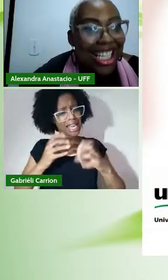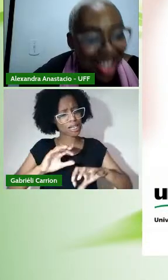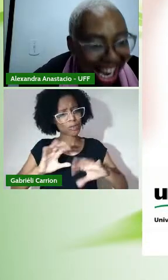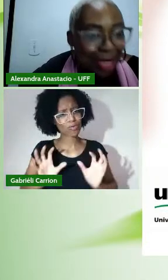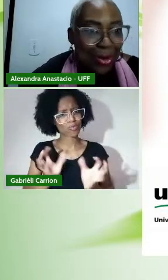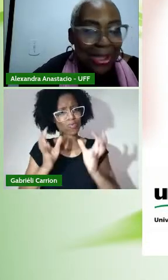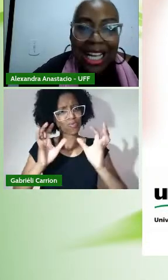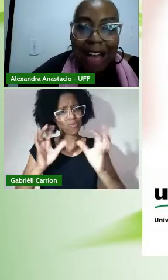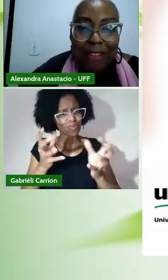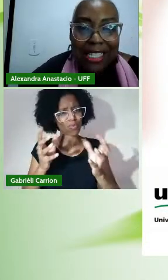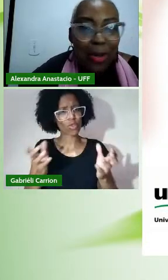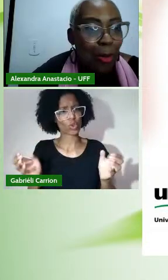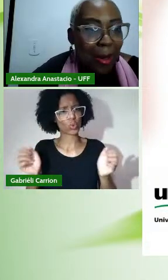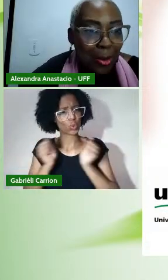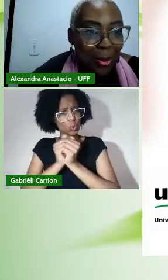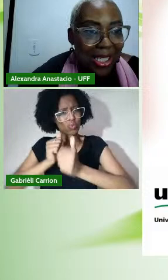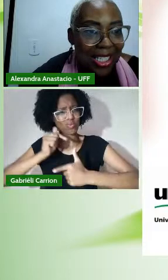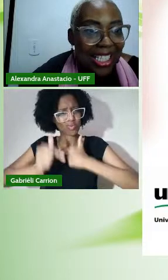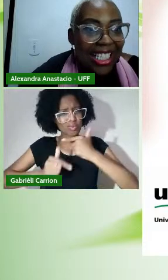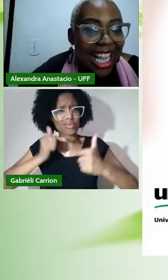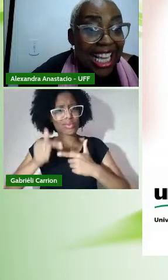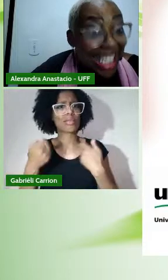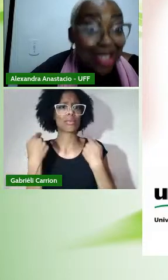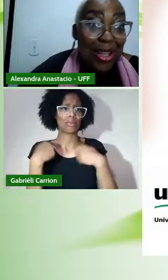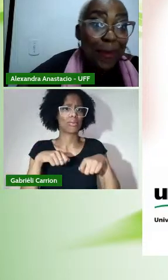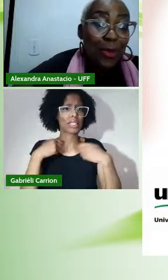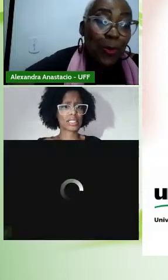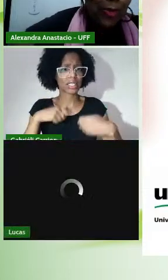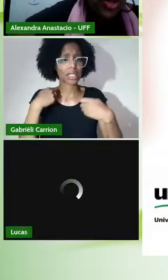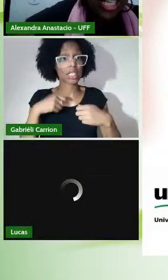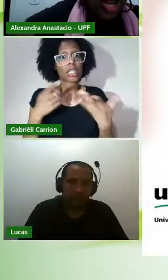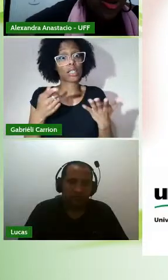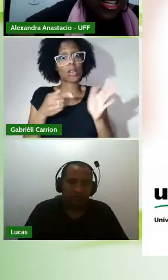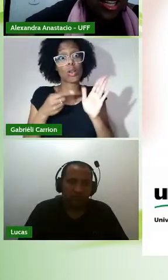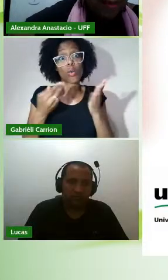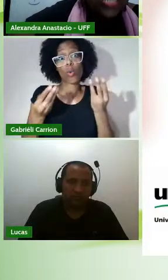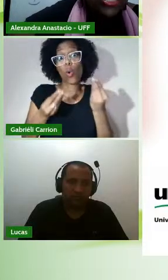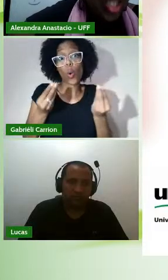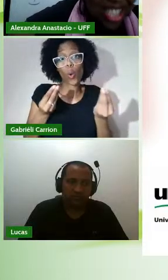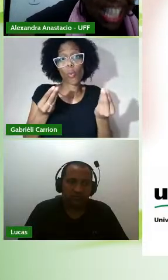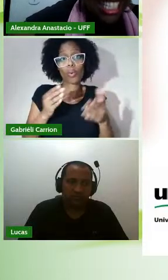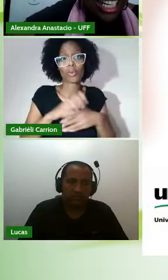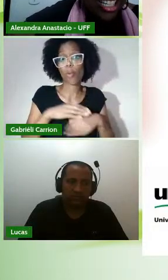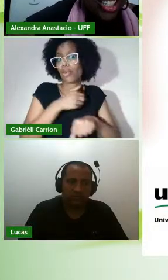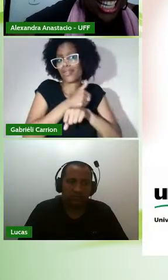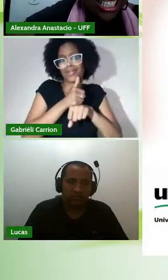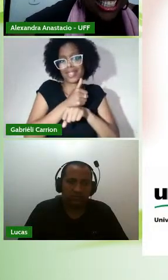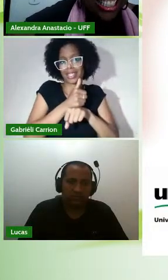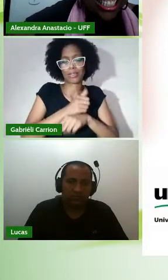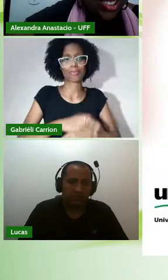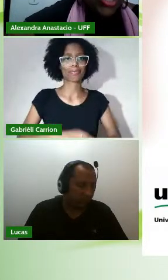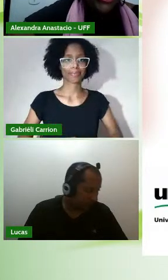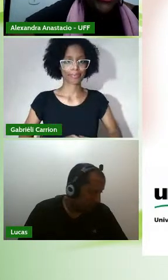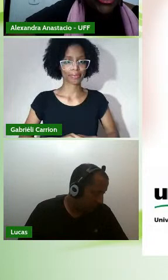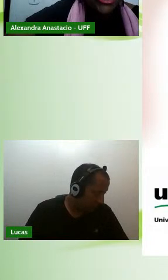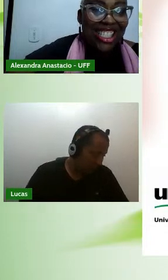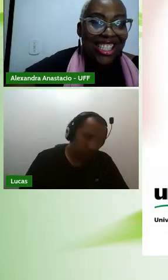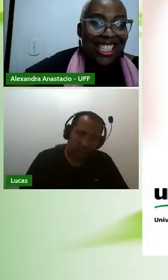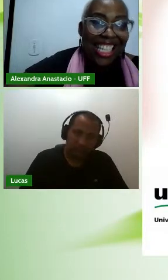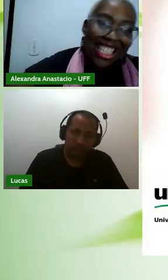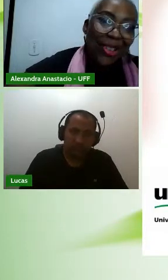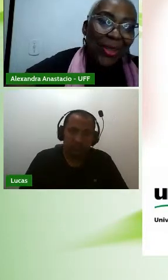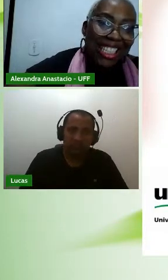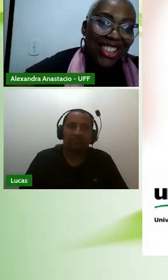motivado, engajado a fazer alguma coisa, né? E isso depende do profissional, mas a gente tem que engajar o